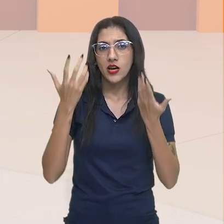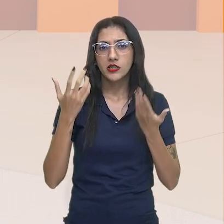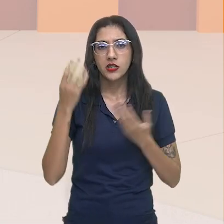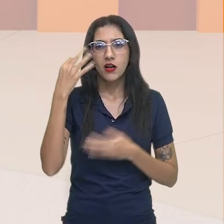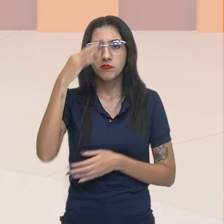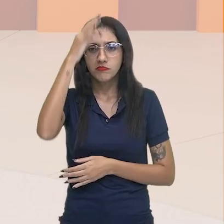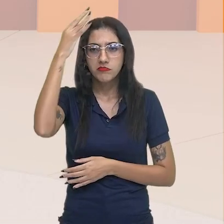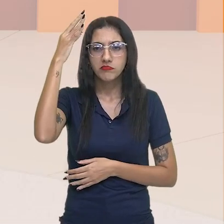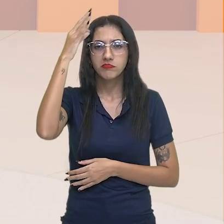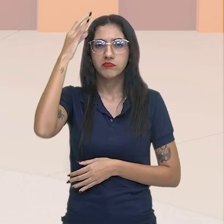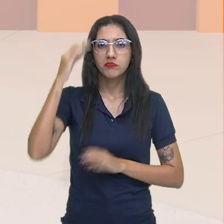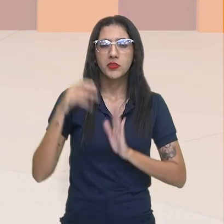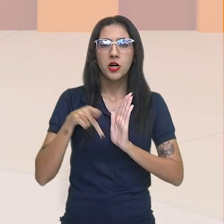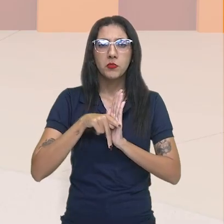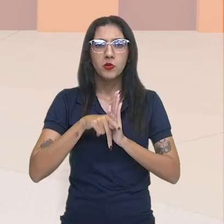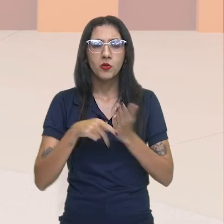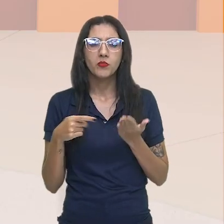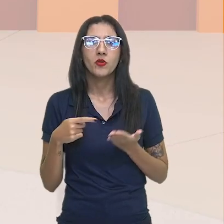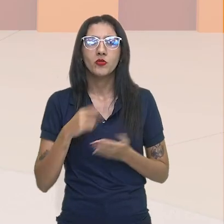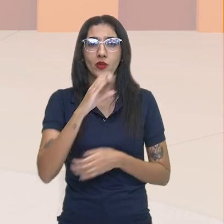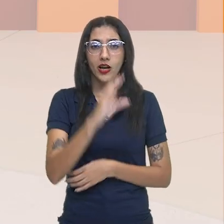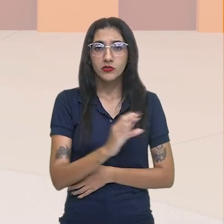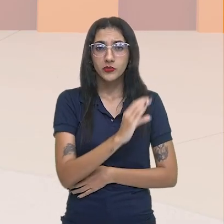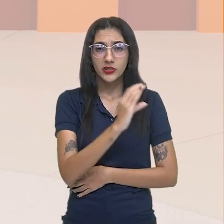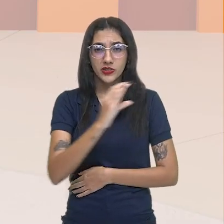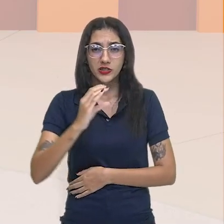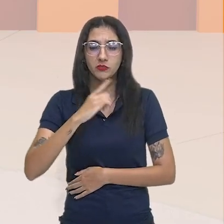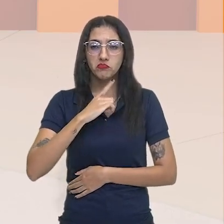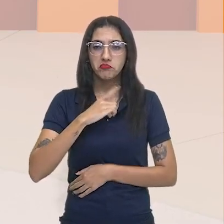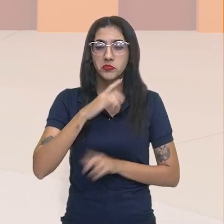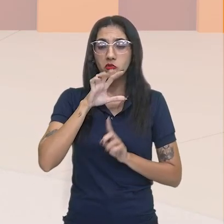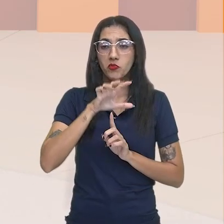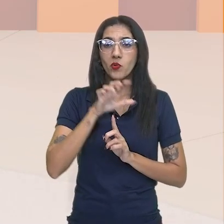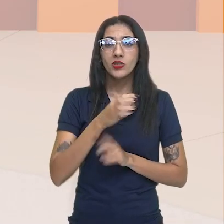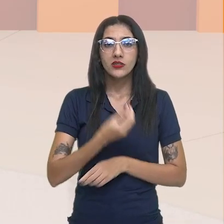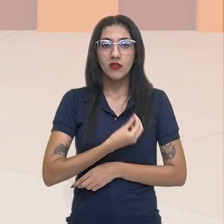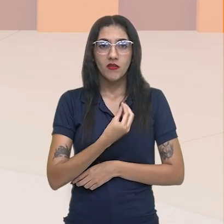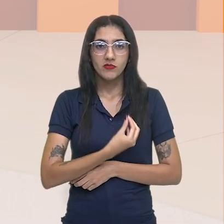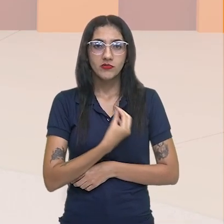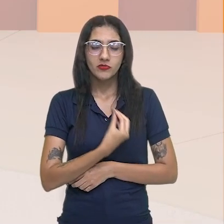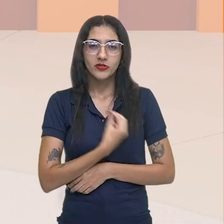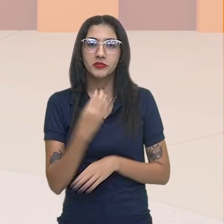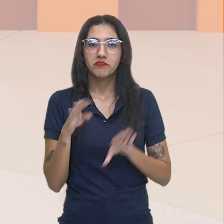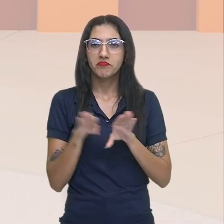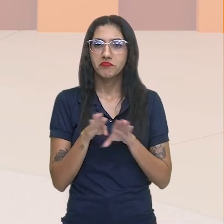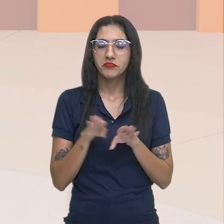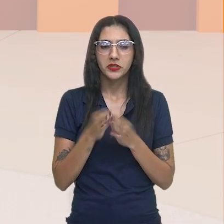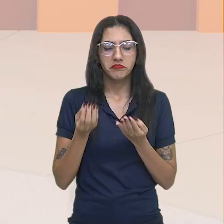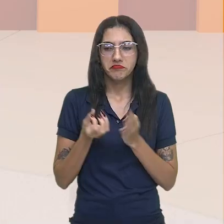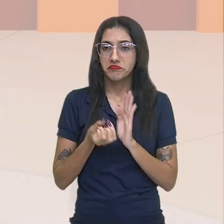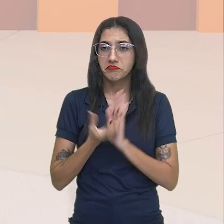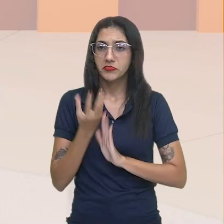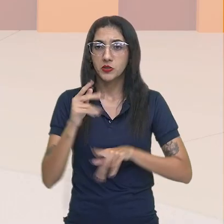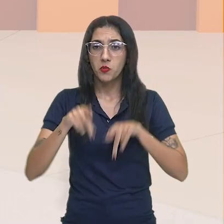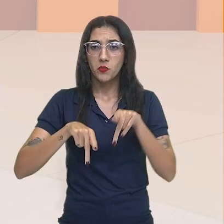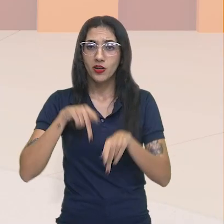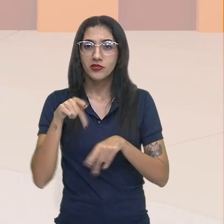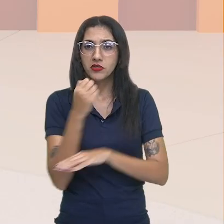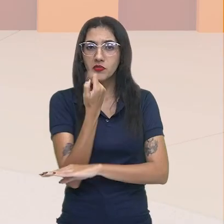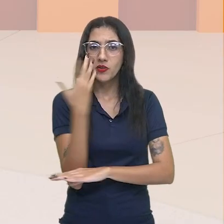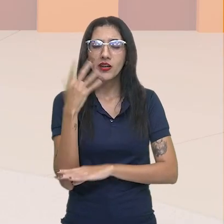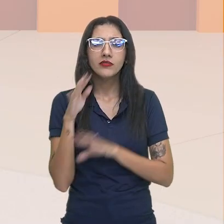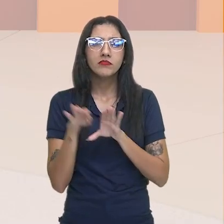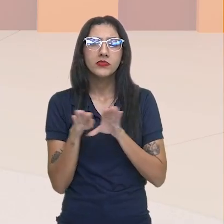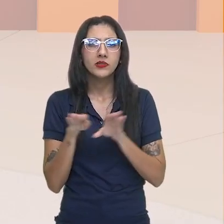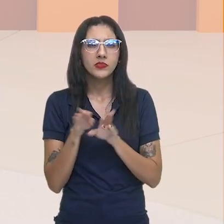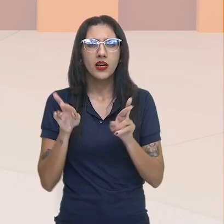santos do catolicismo popular exercem sobre a vida e a formação cósmica dos povos da floresta e a